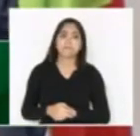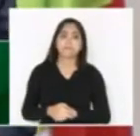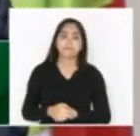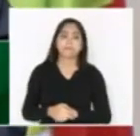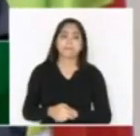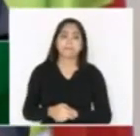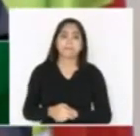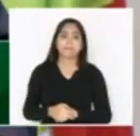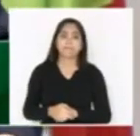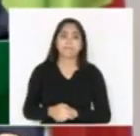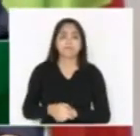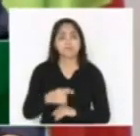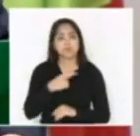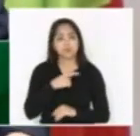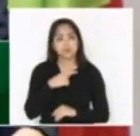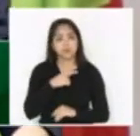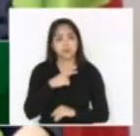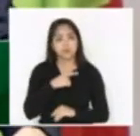Temos ainda